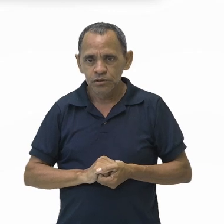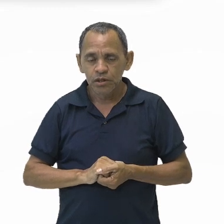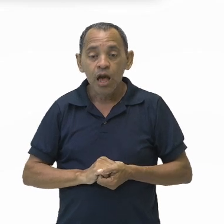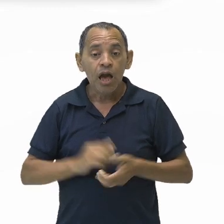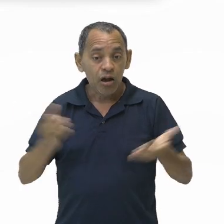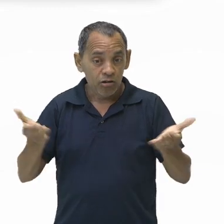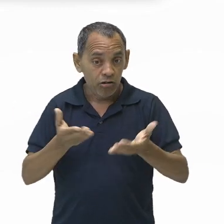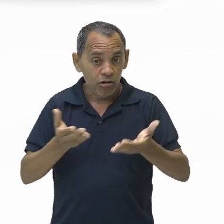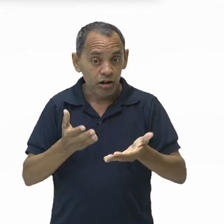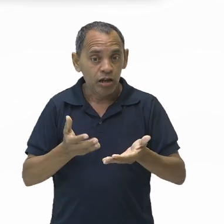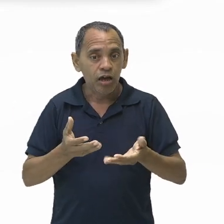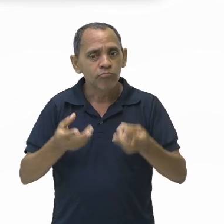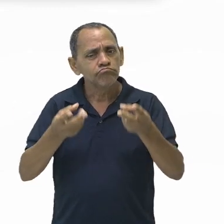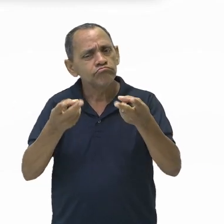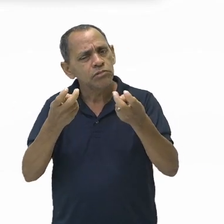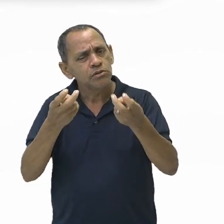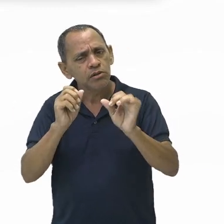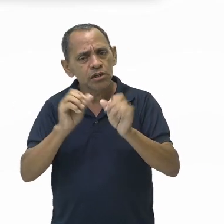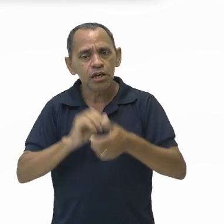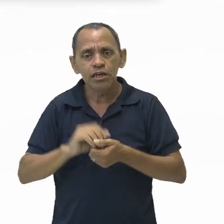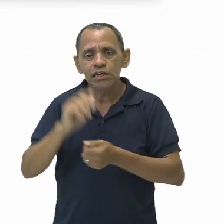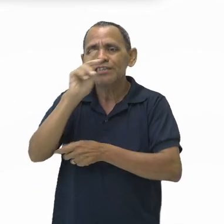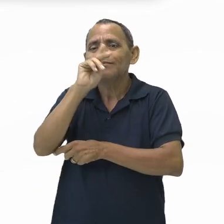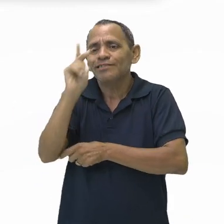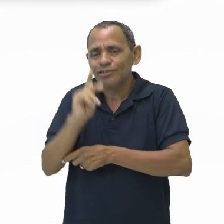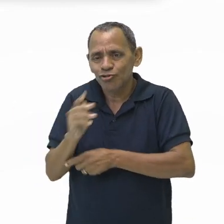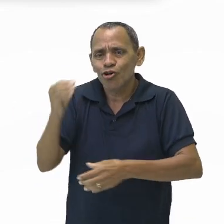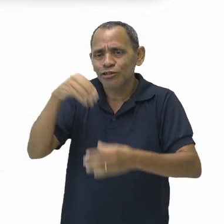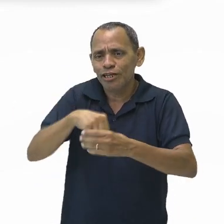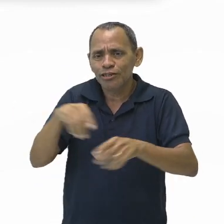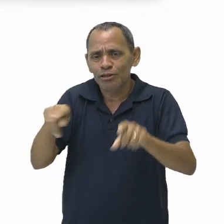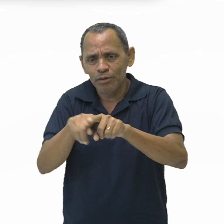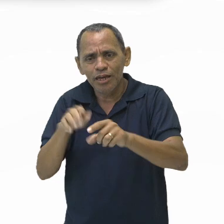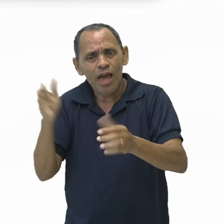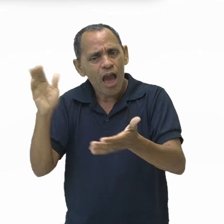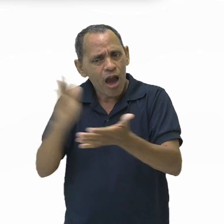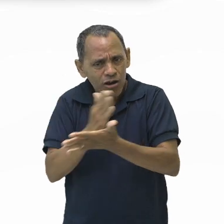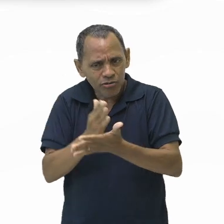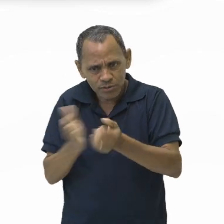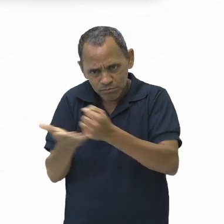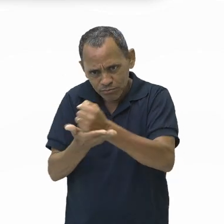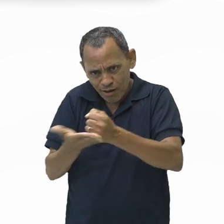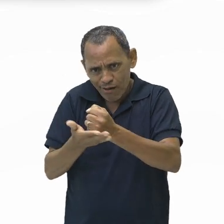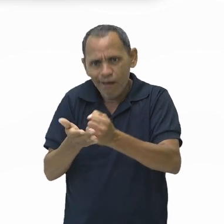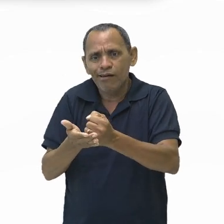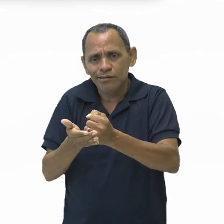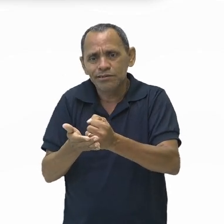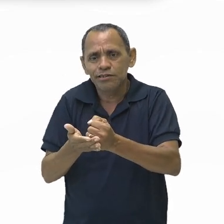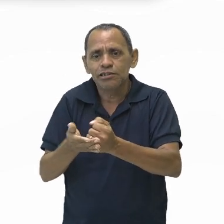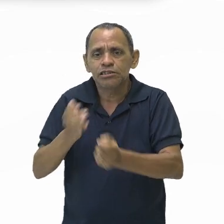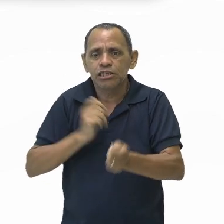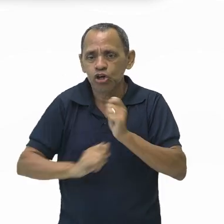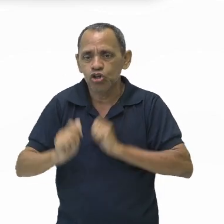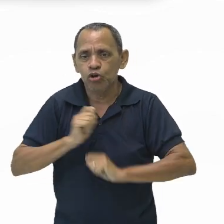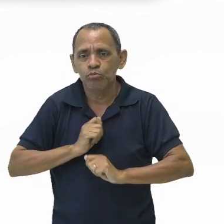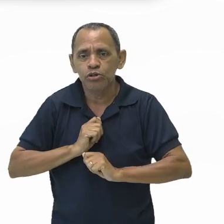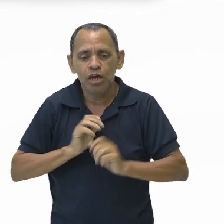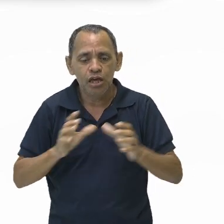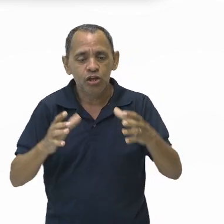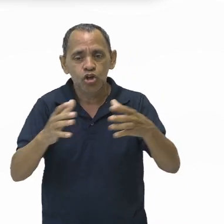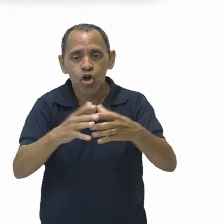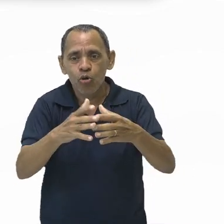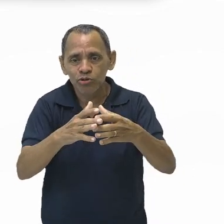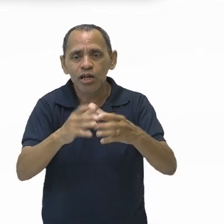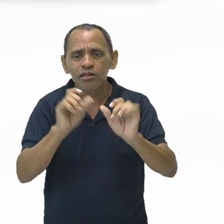historicamente falando, essas são algumas bases históricas da economia, quando a gente fala das comunidades